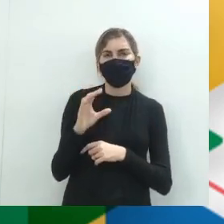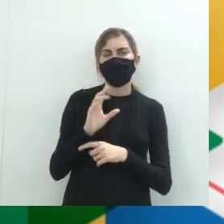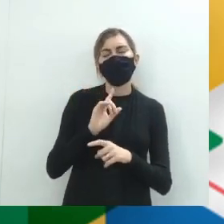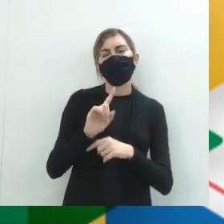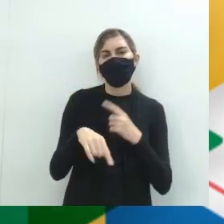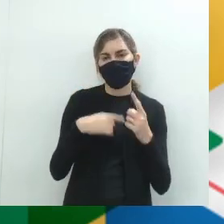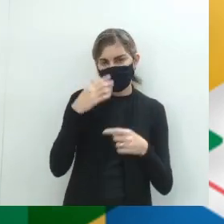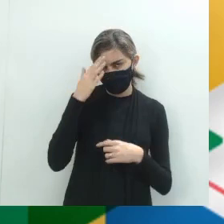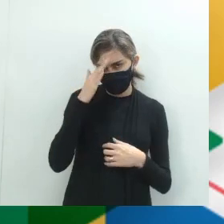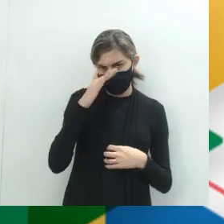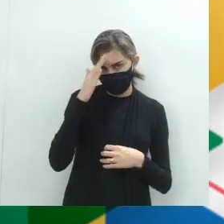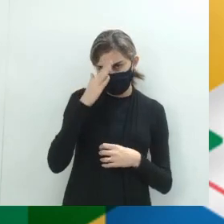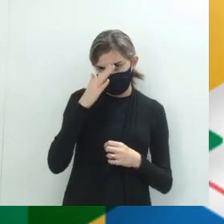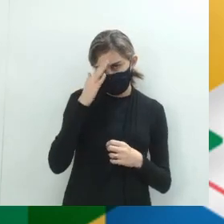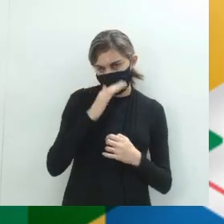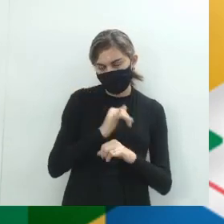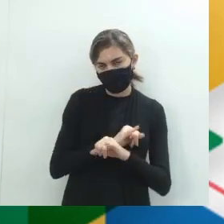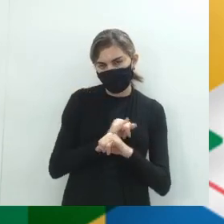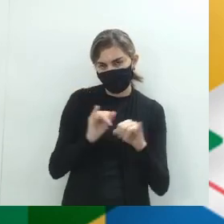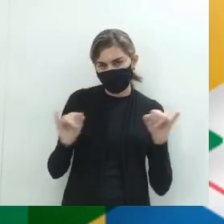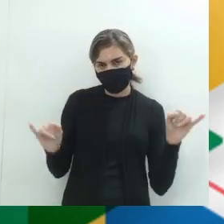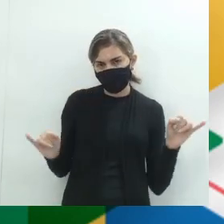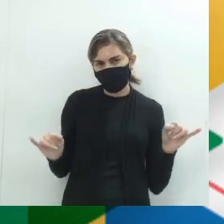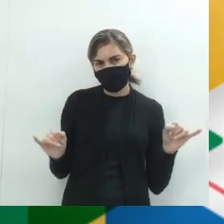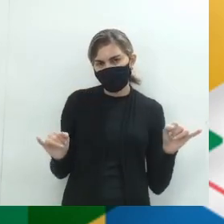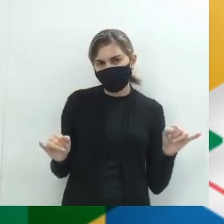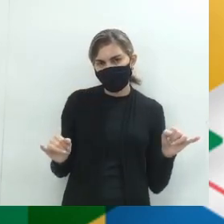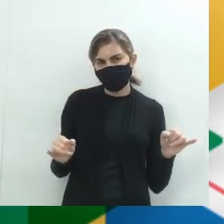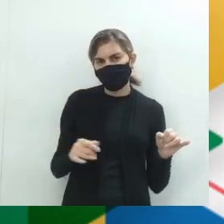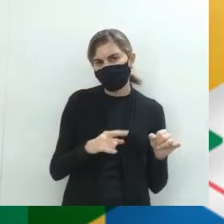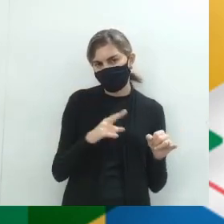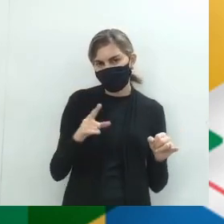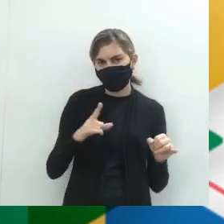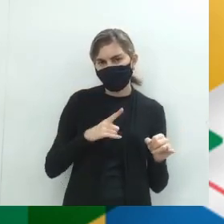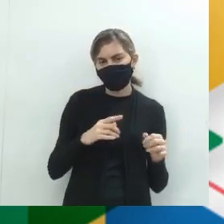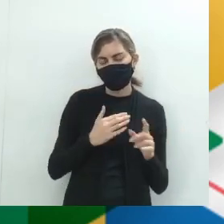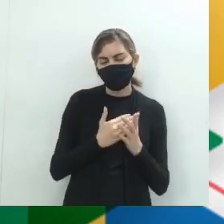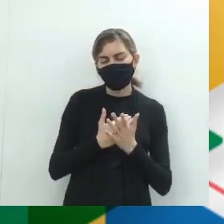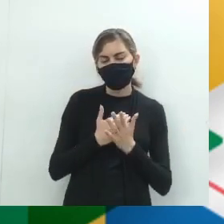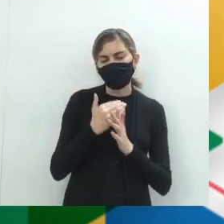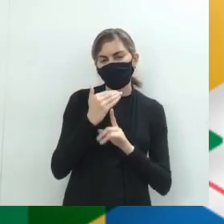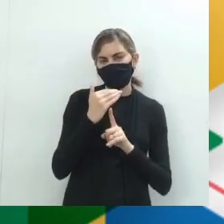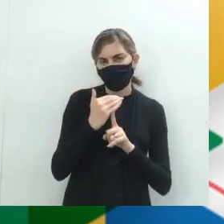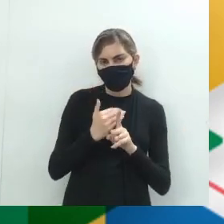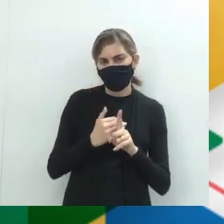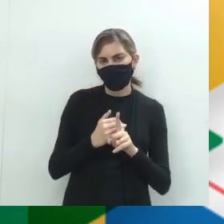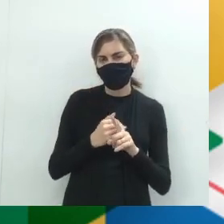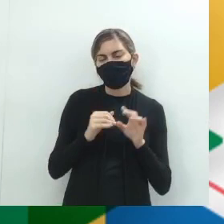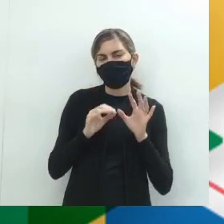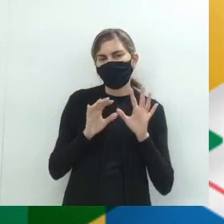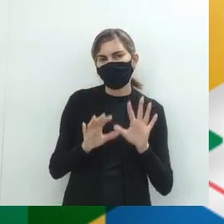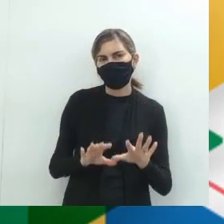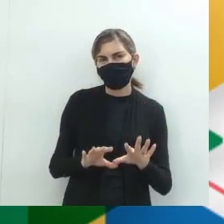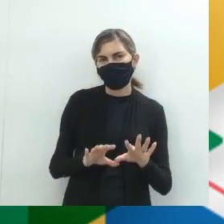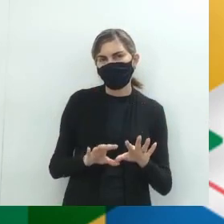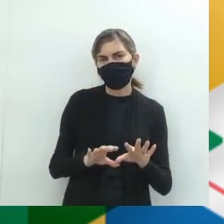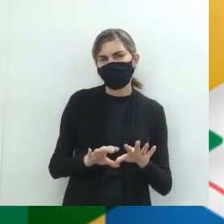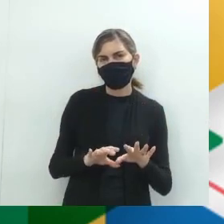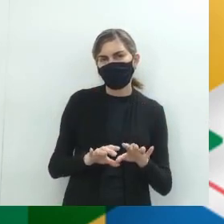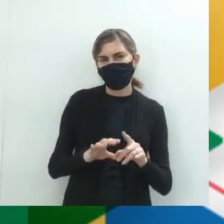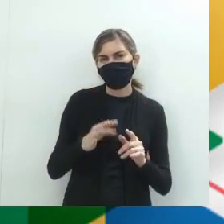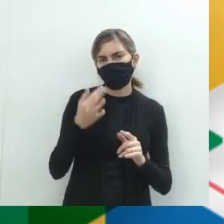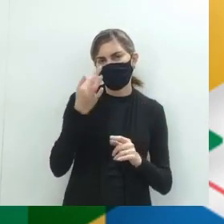para entender o enunciado, meu povo? Ele tem uma temperatura que está na